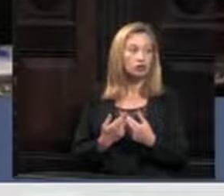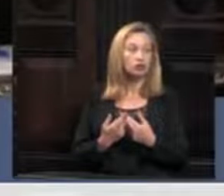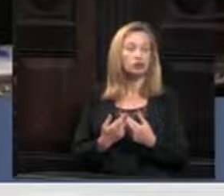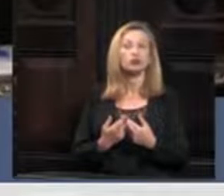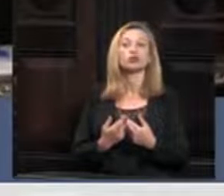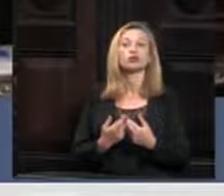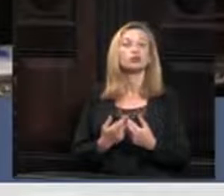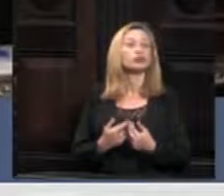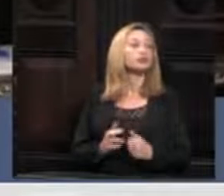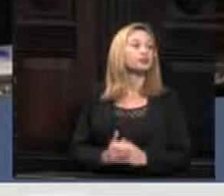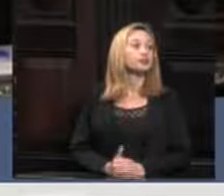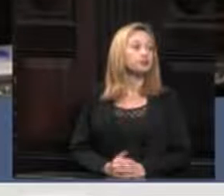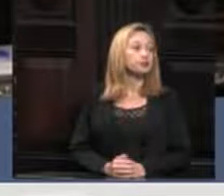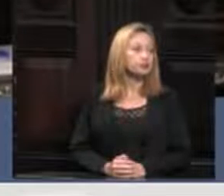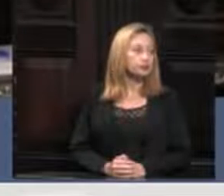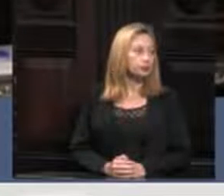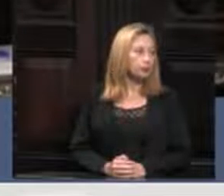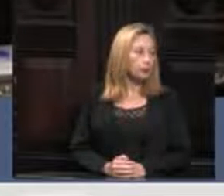caiu,